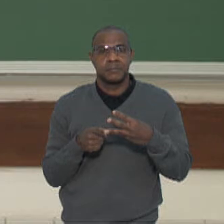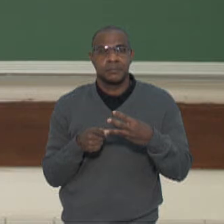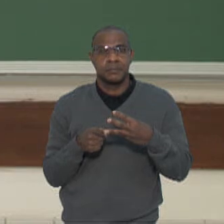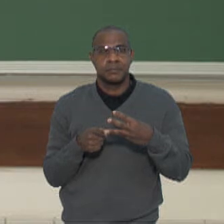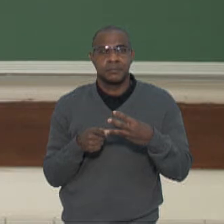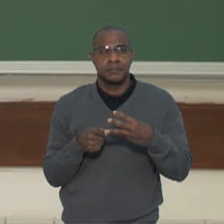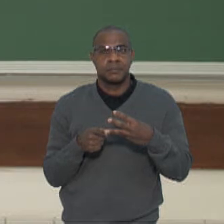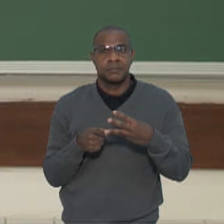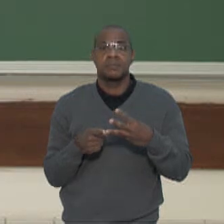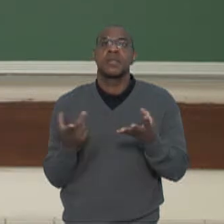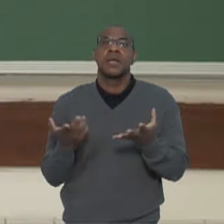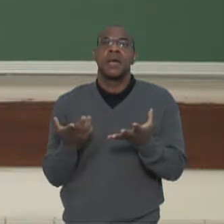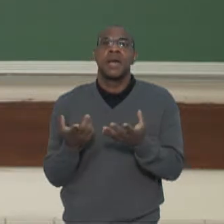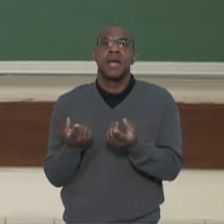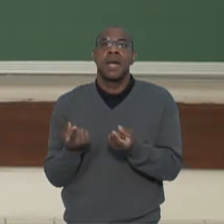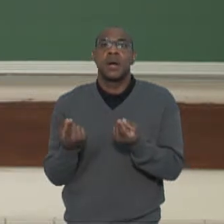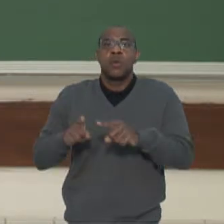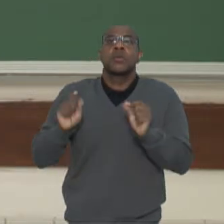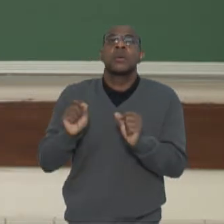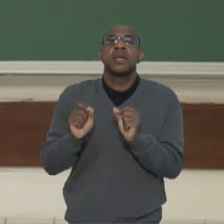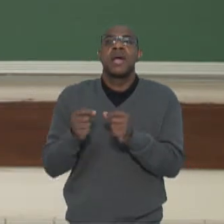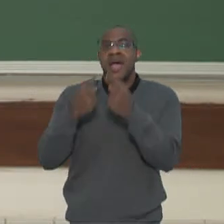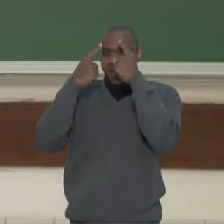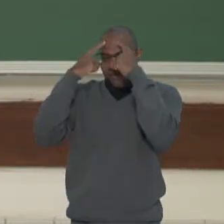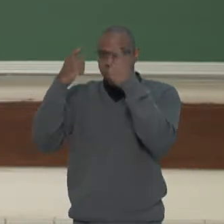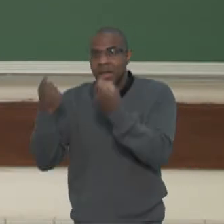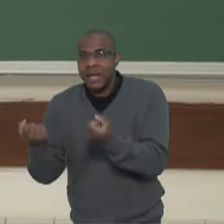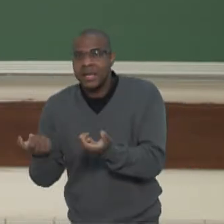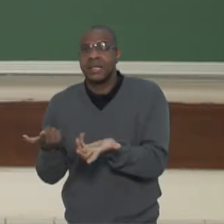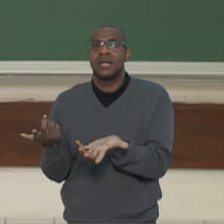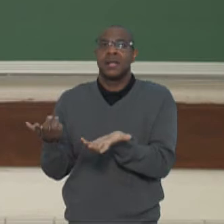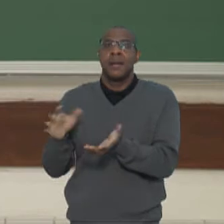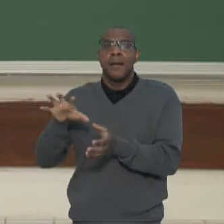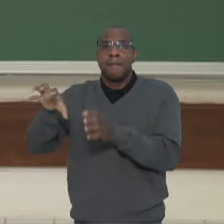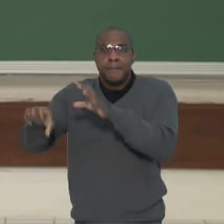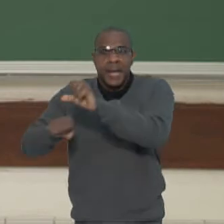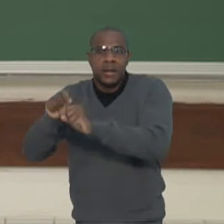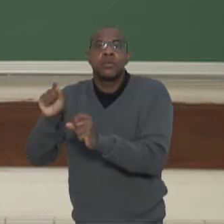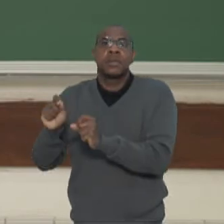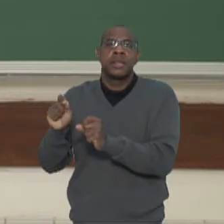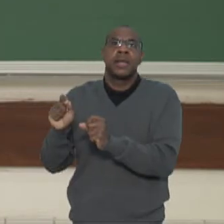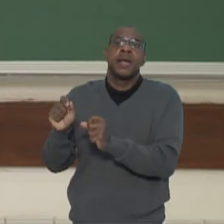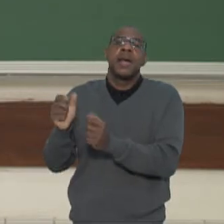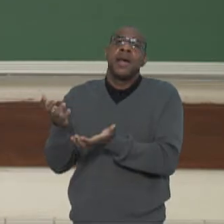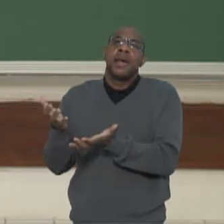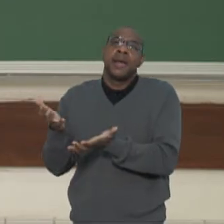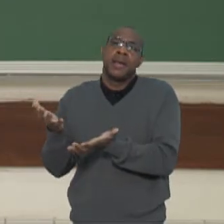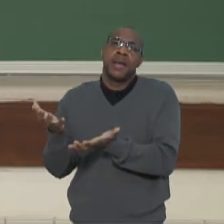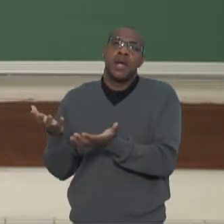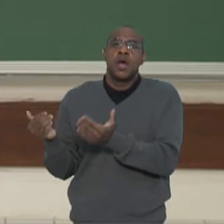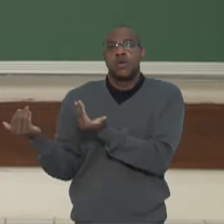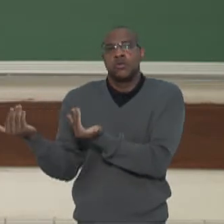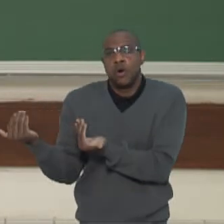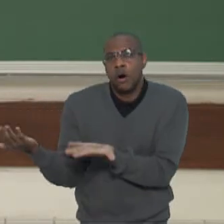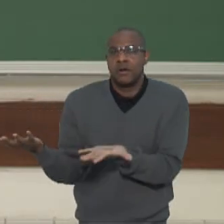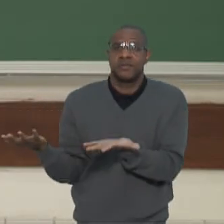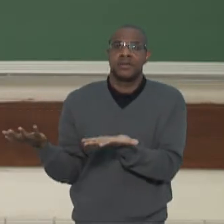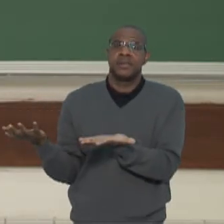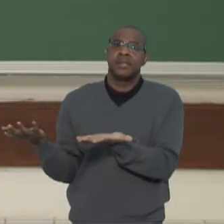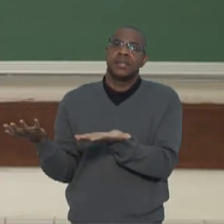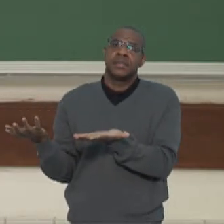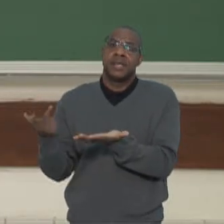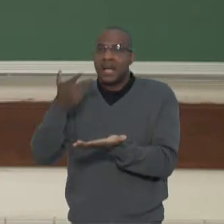é a criminalidade, retirando estes jovens, essas pessoas desse contexto marginalizado para uma outra realidade, uma